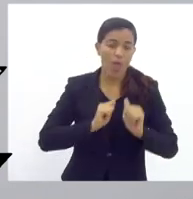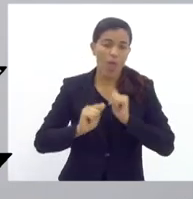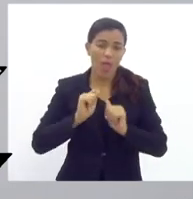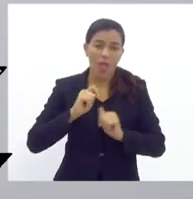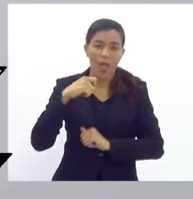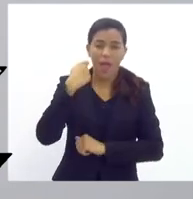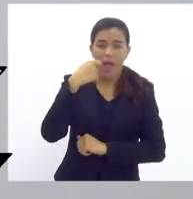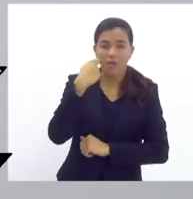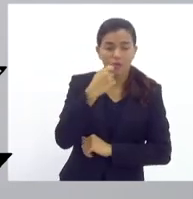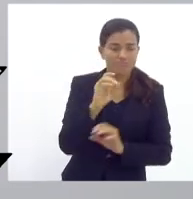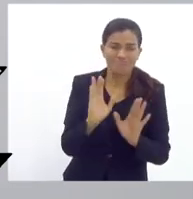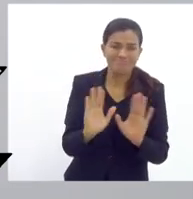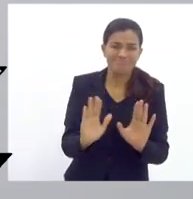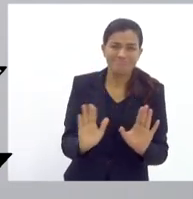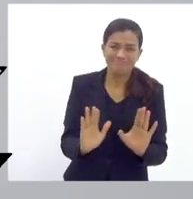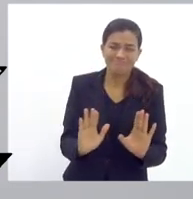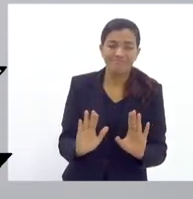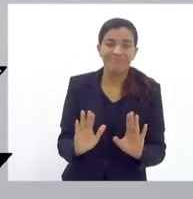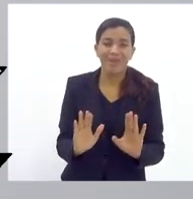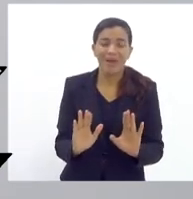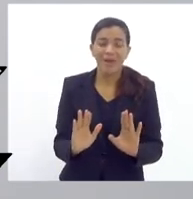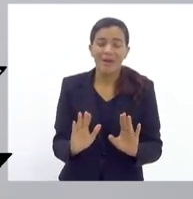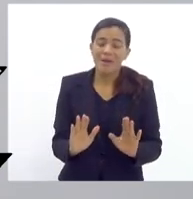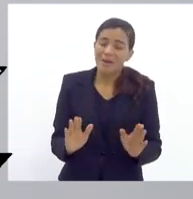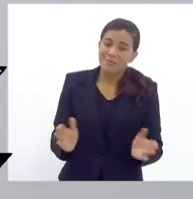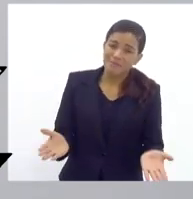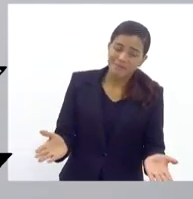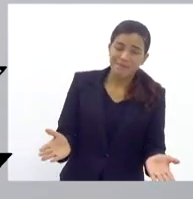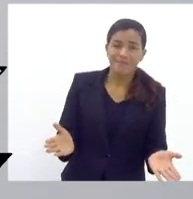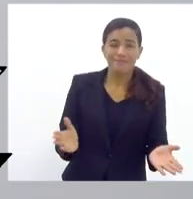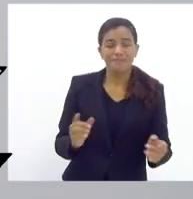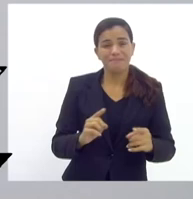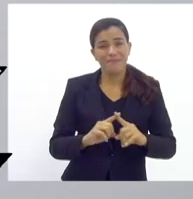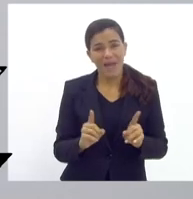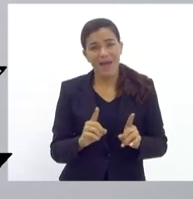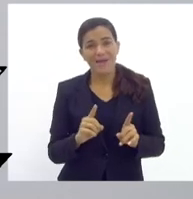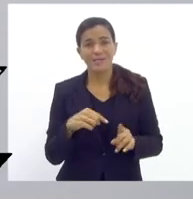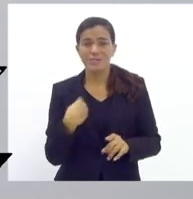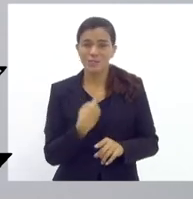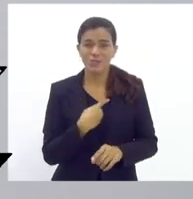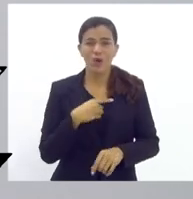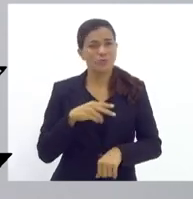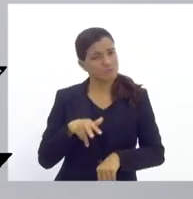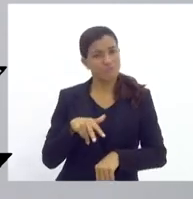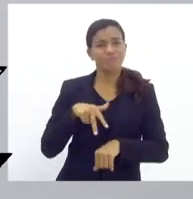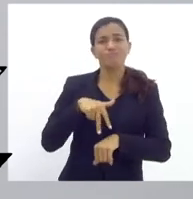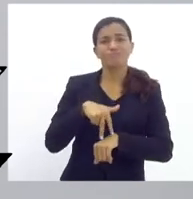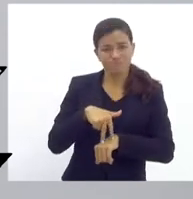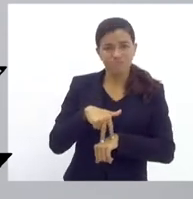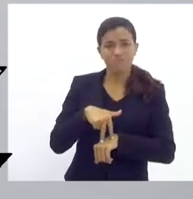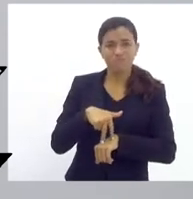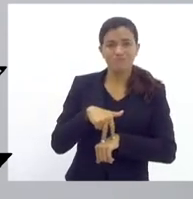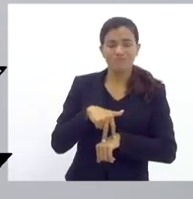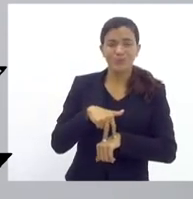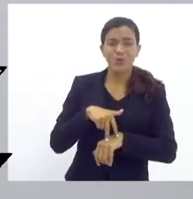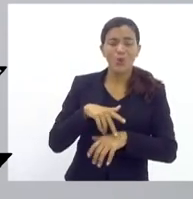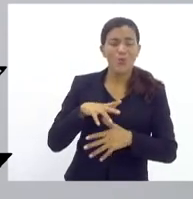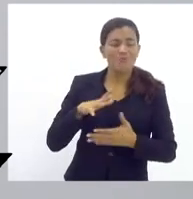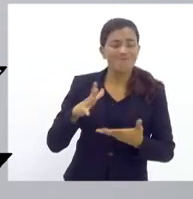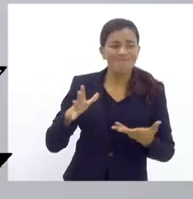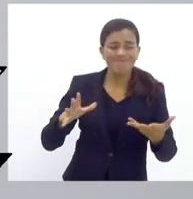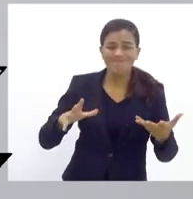não somos atrizes né mas somos figurantes de uma tragédia